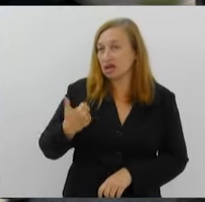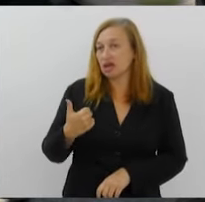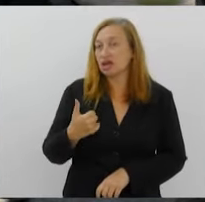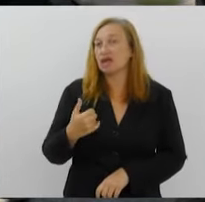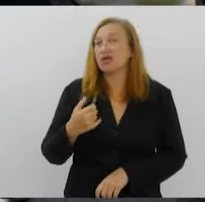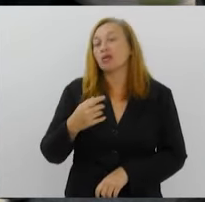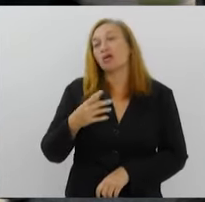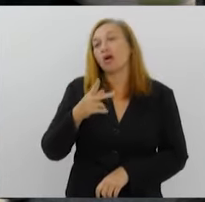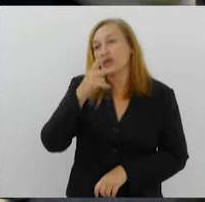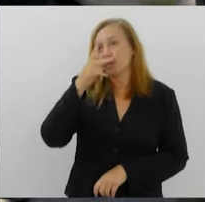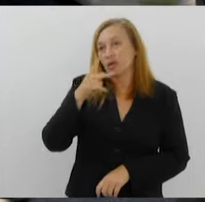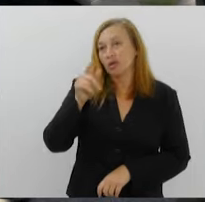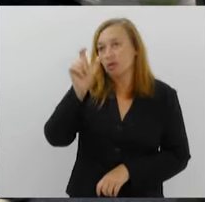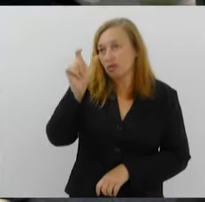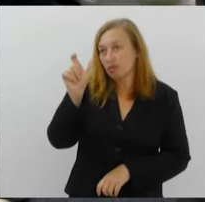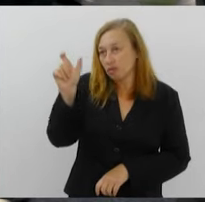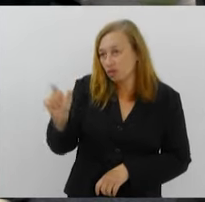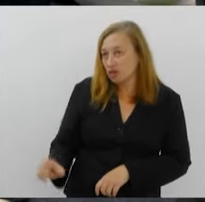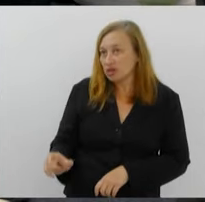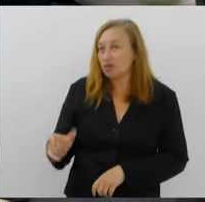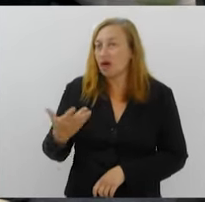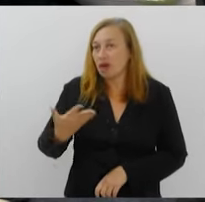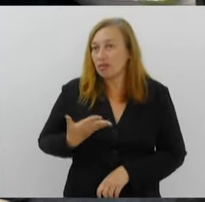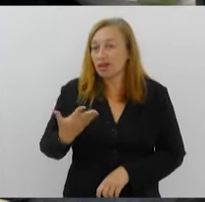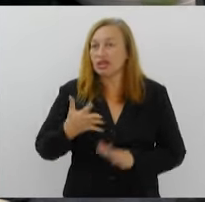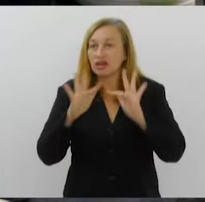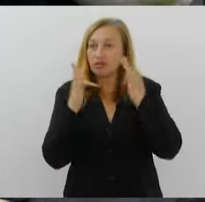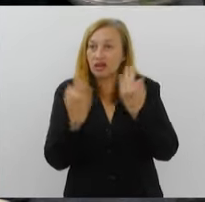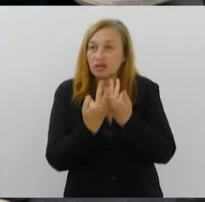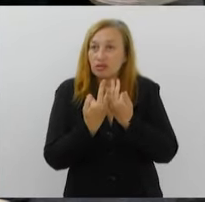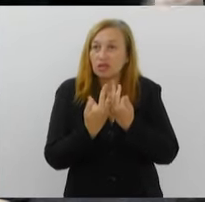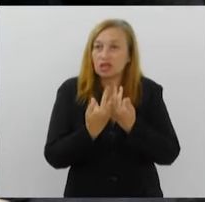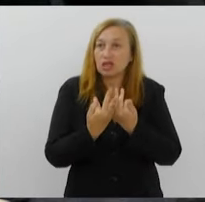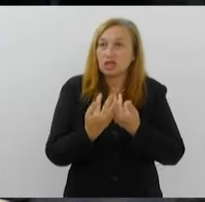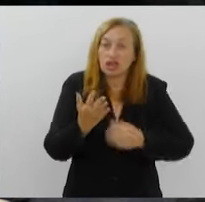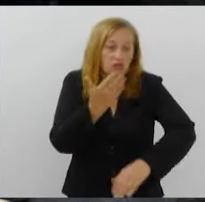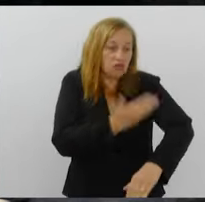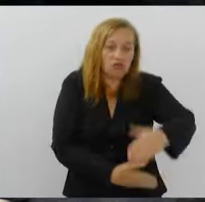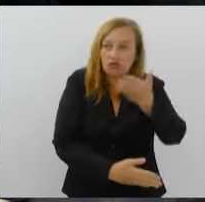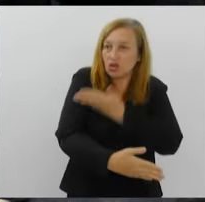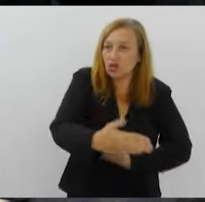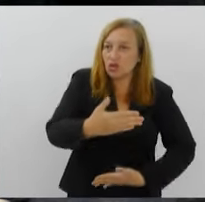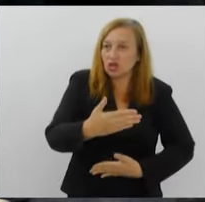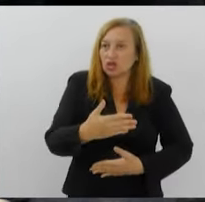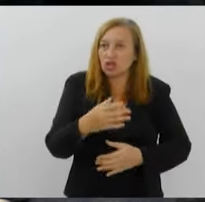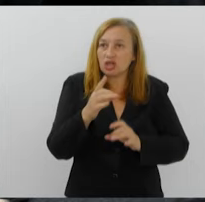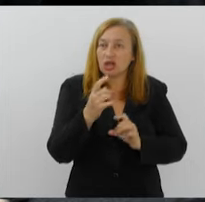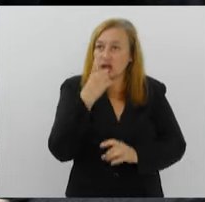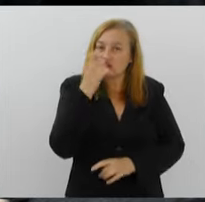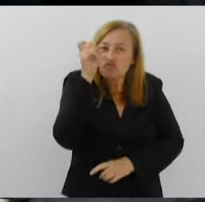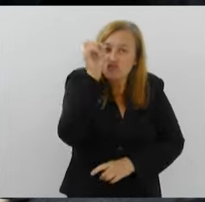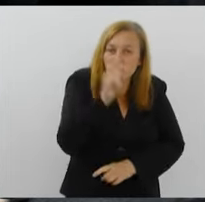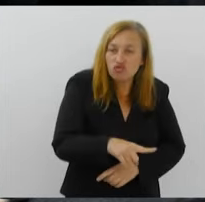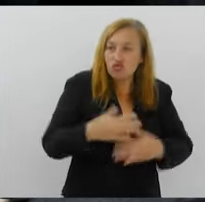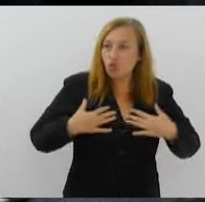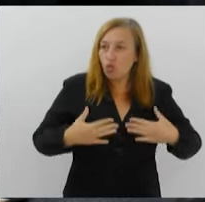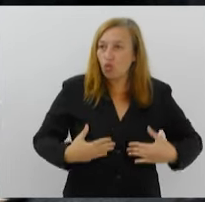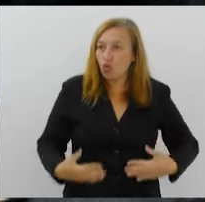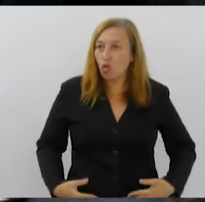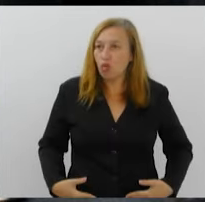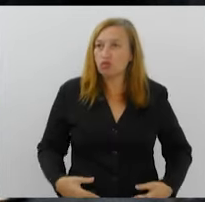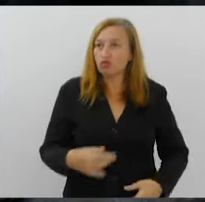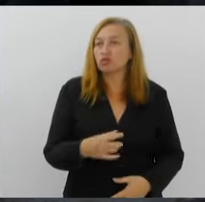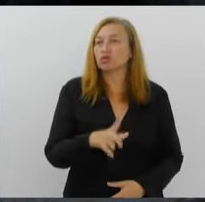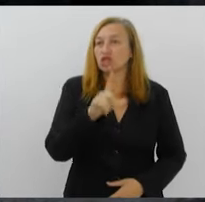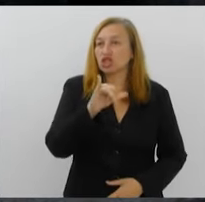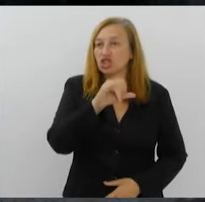da família, e que ela foi esfaqueada e teve seu corpo jogado no lixão, também lamentar o regime de urgência